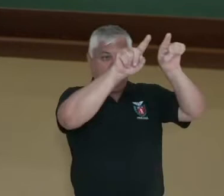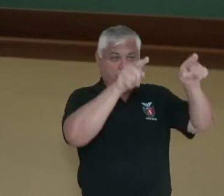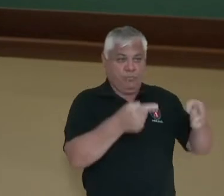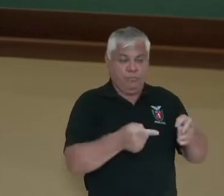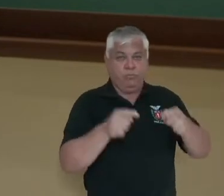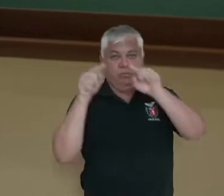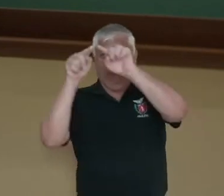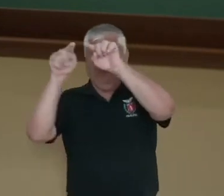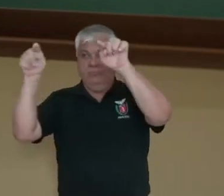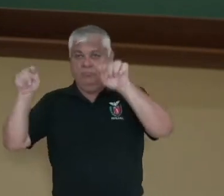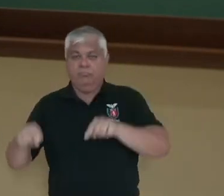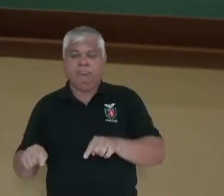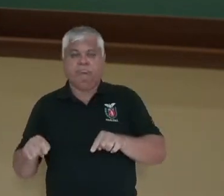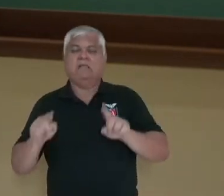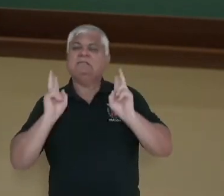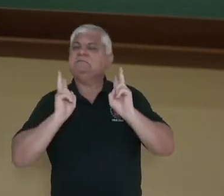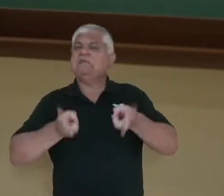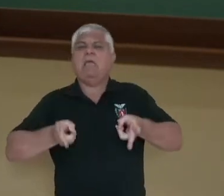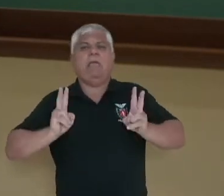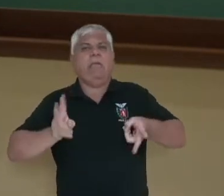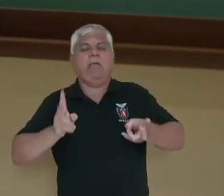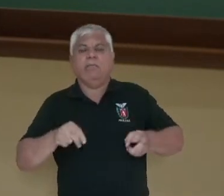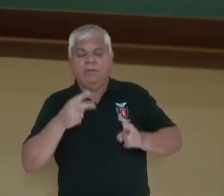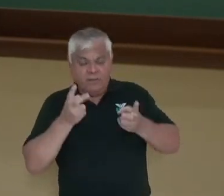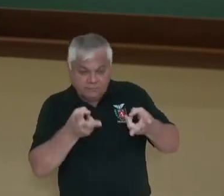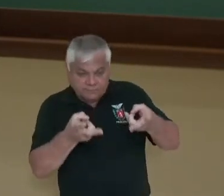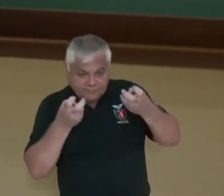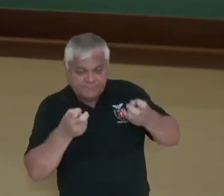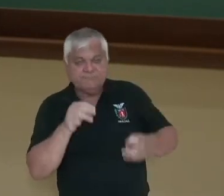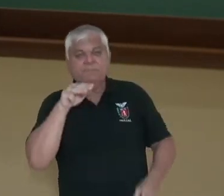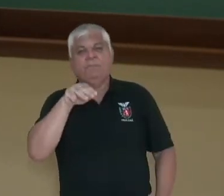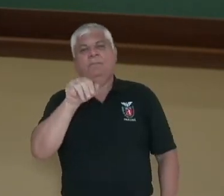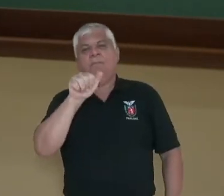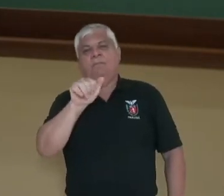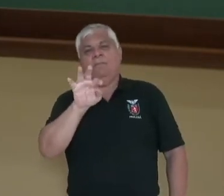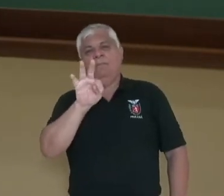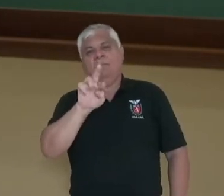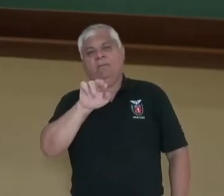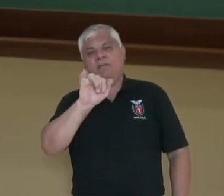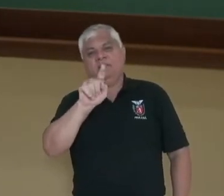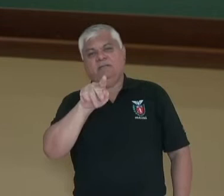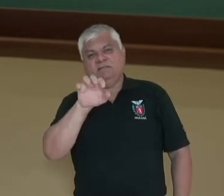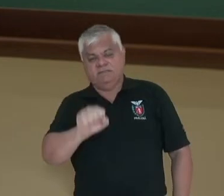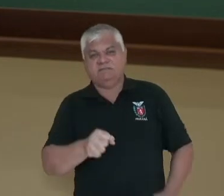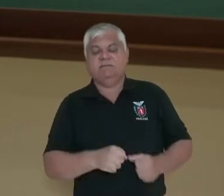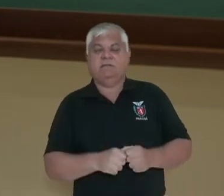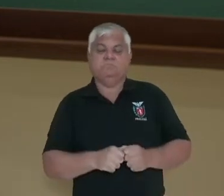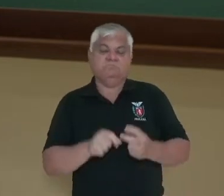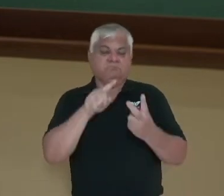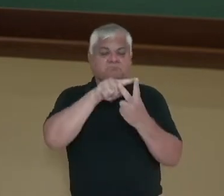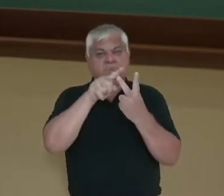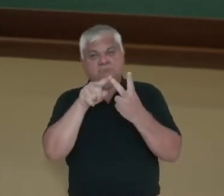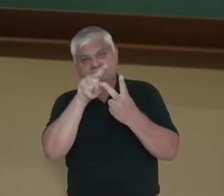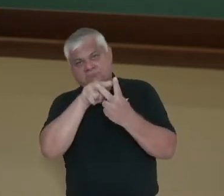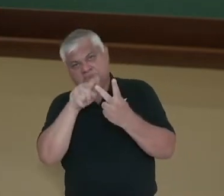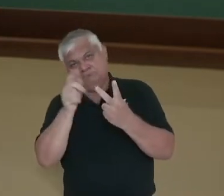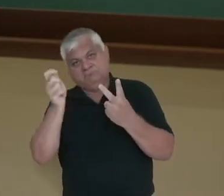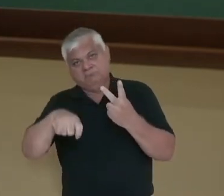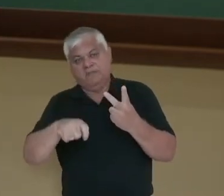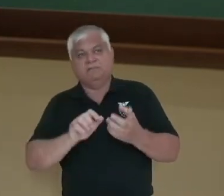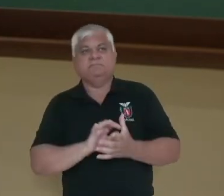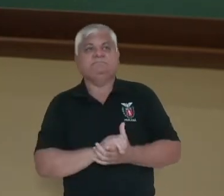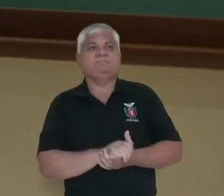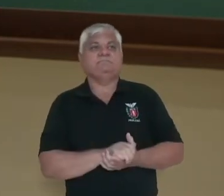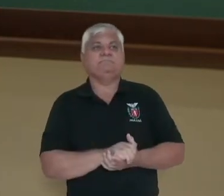que as matrizes vão aparecer para a gente, correto? Então, pode ser parênteses ou pode ser colchetes.